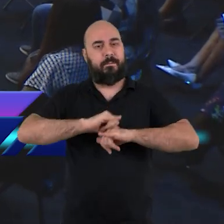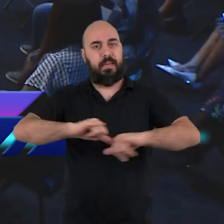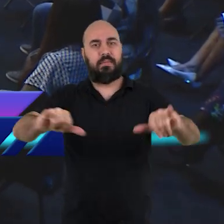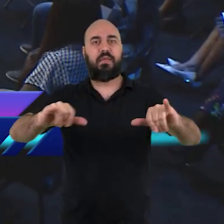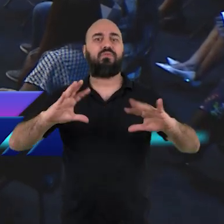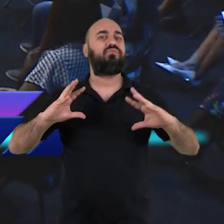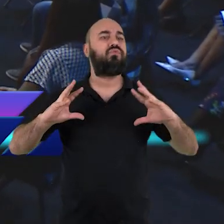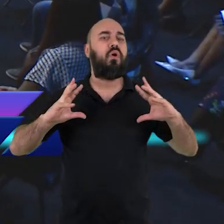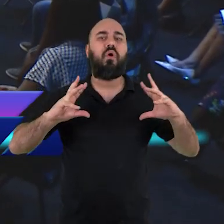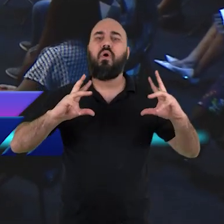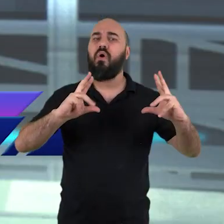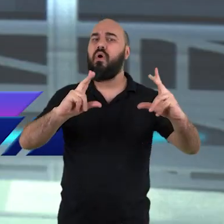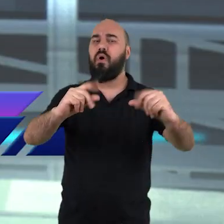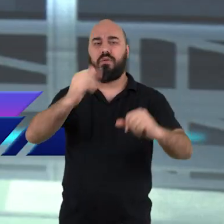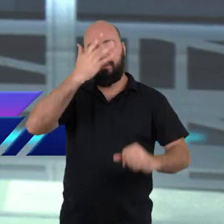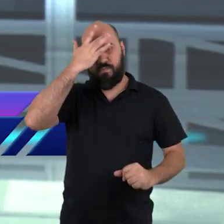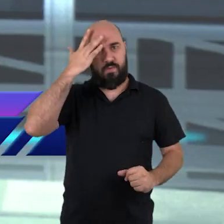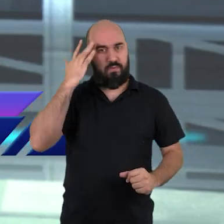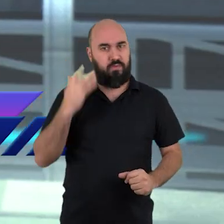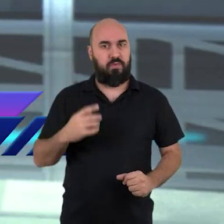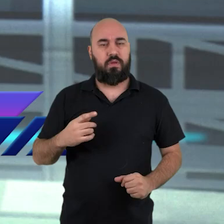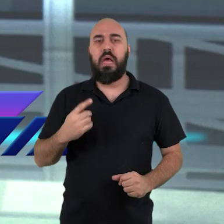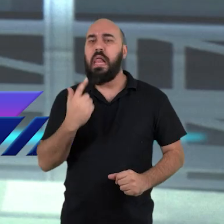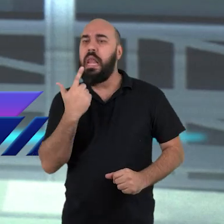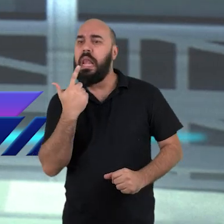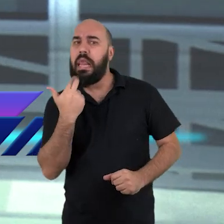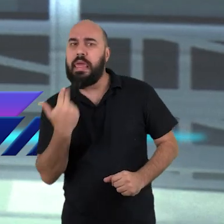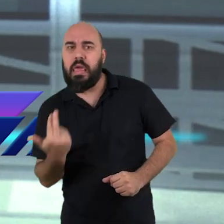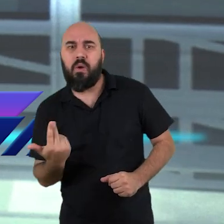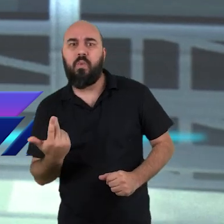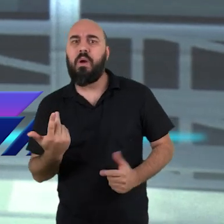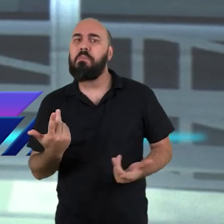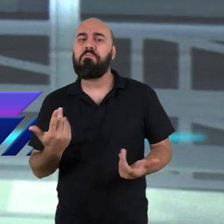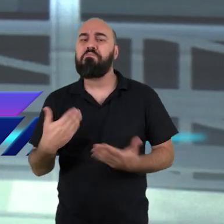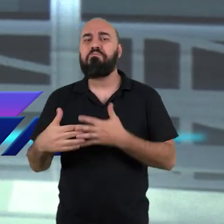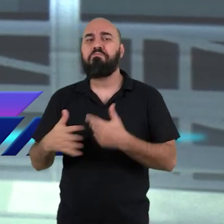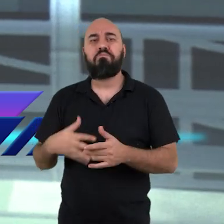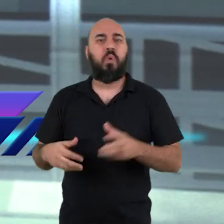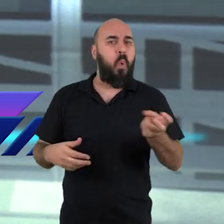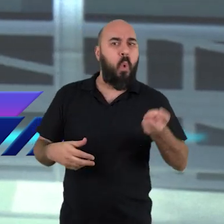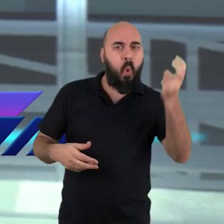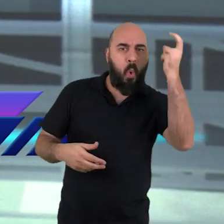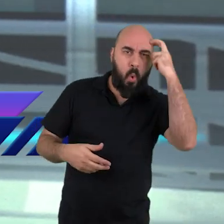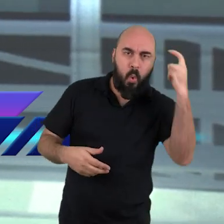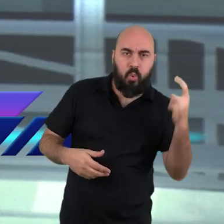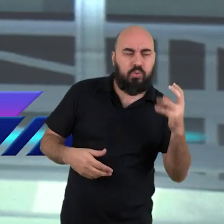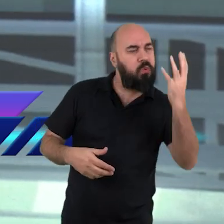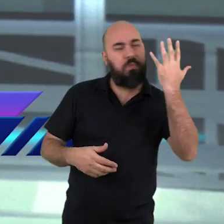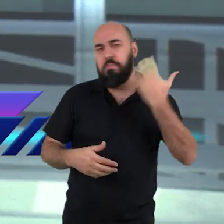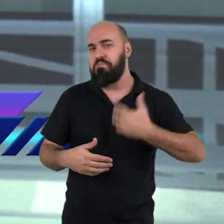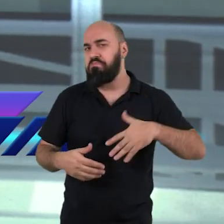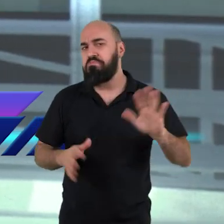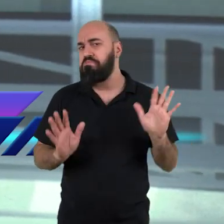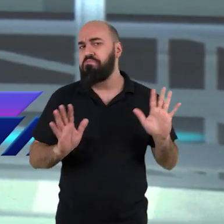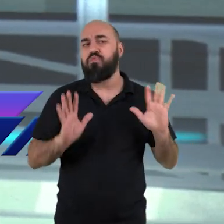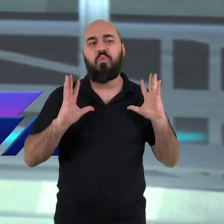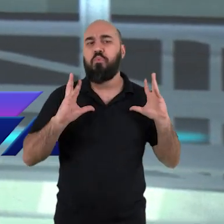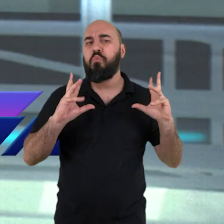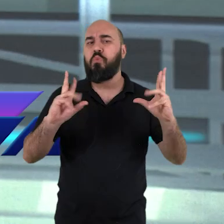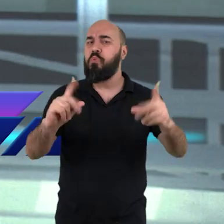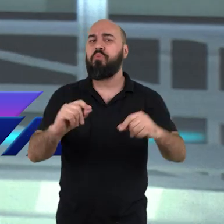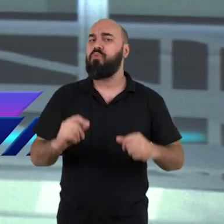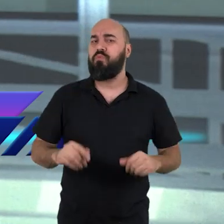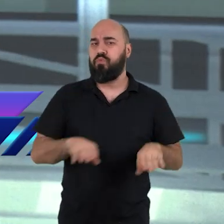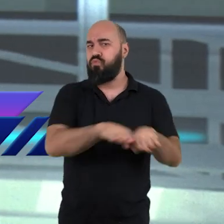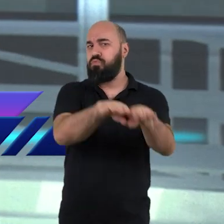engloba todos. Não importa o idioma falado, não importa a cultura, para todo mundo.